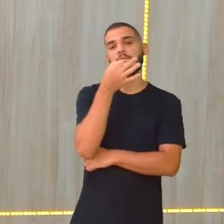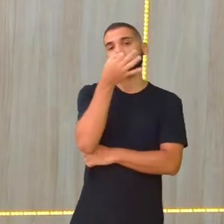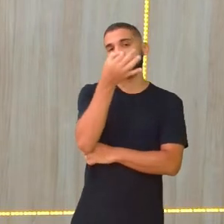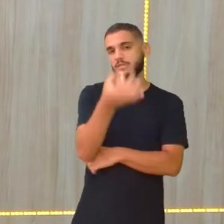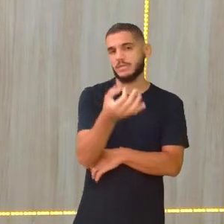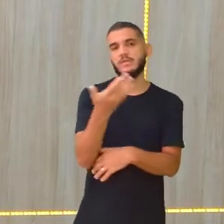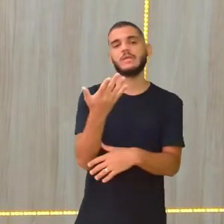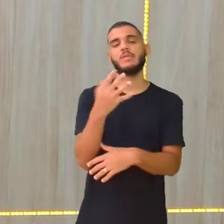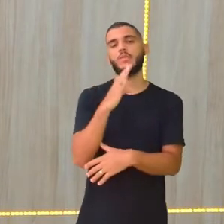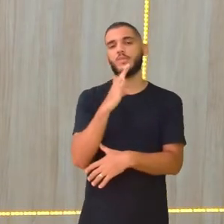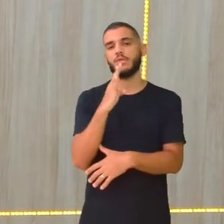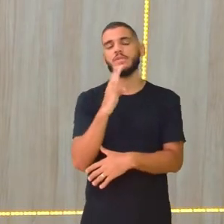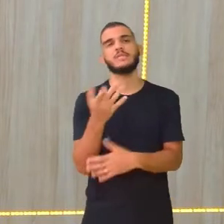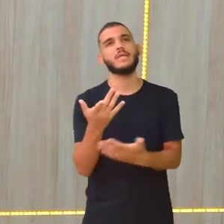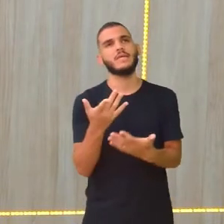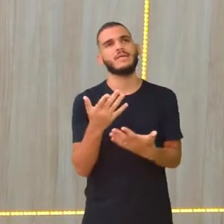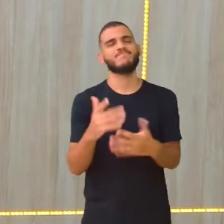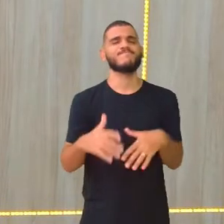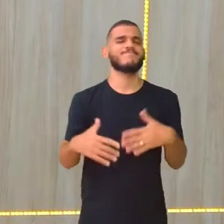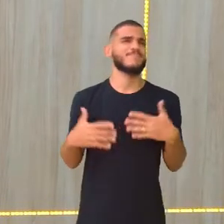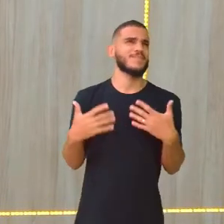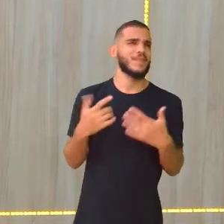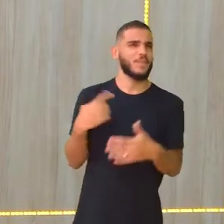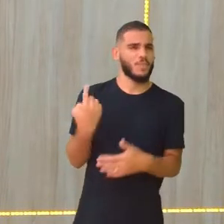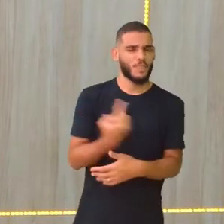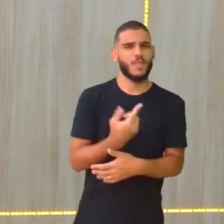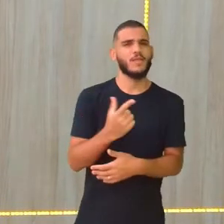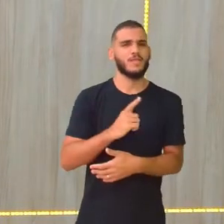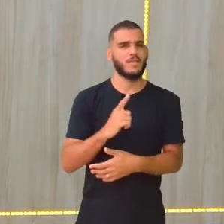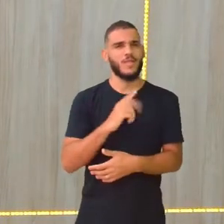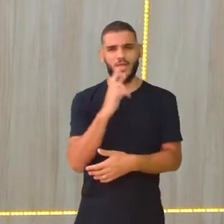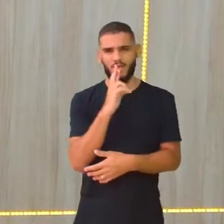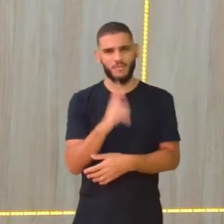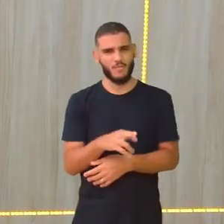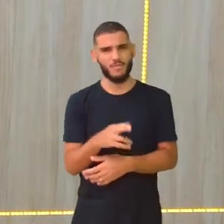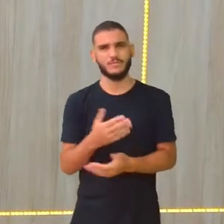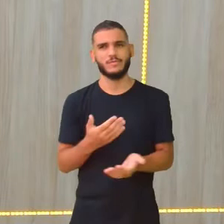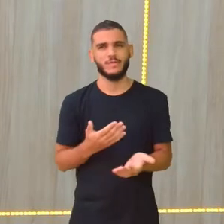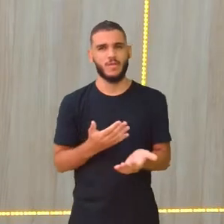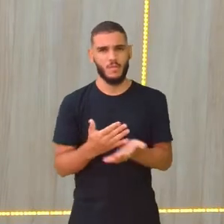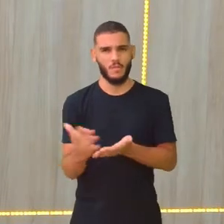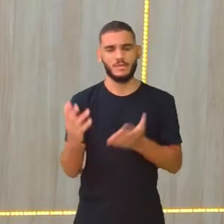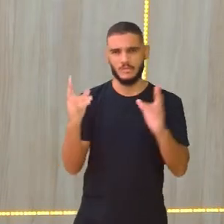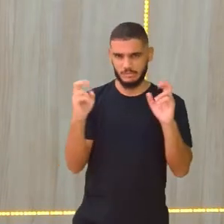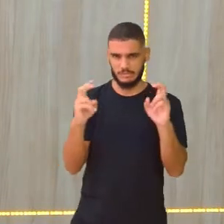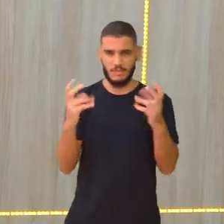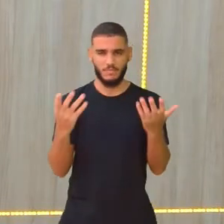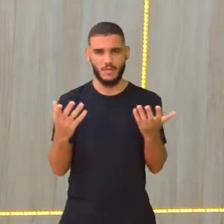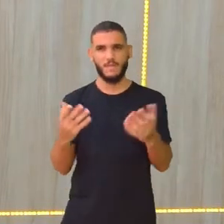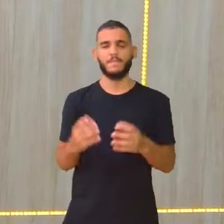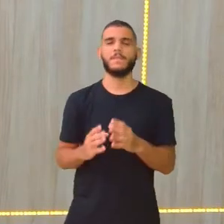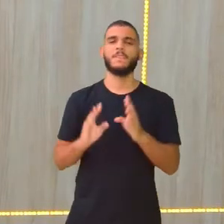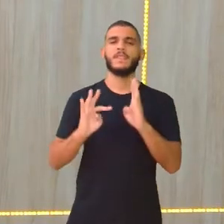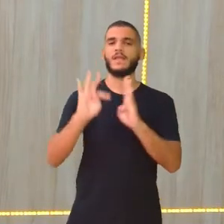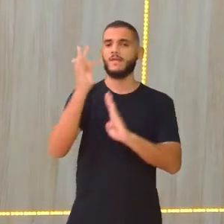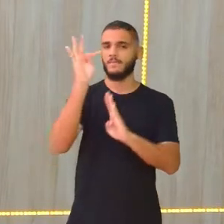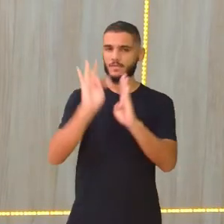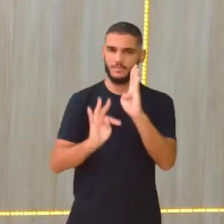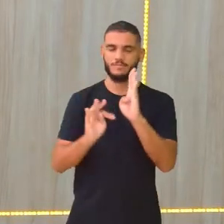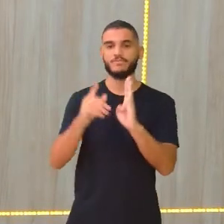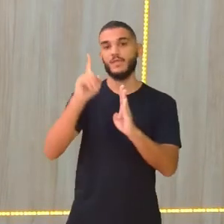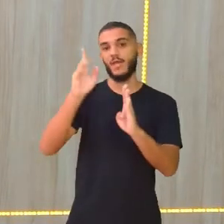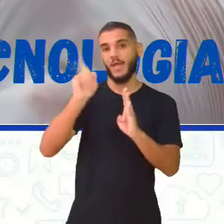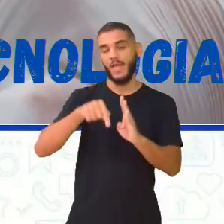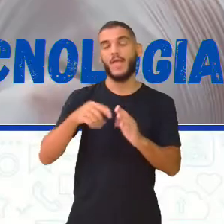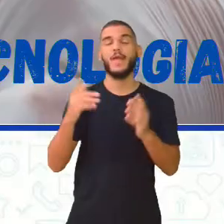poder conhecer. Será que vamos ter a resposta a partir desse tema aqui, a biotecnologia, que é o nosso tema